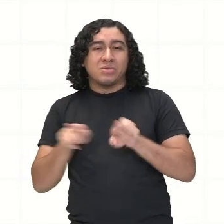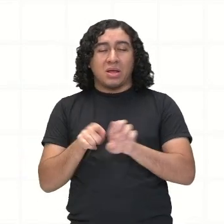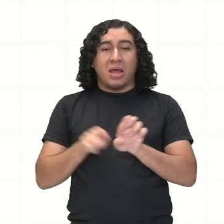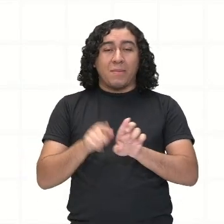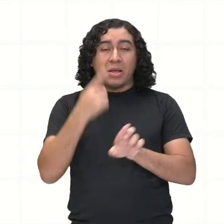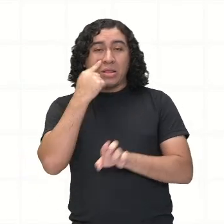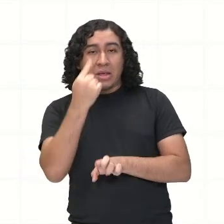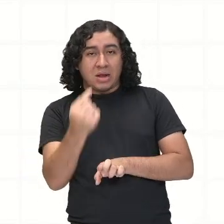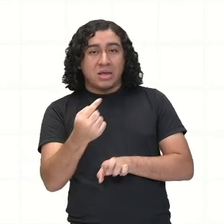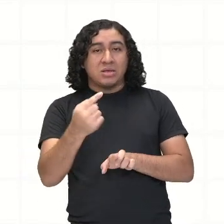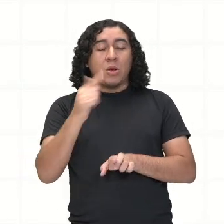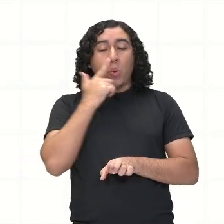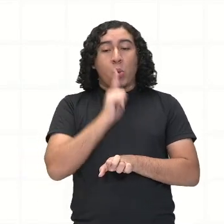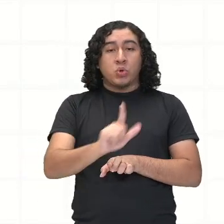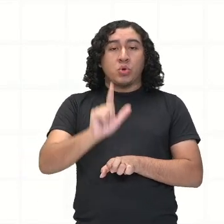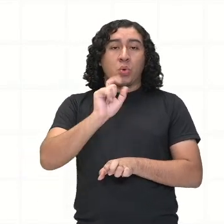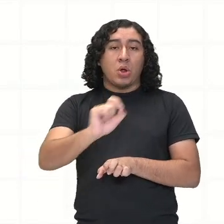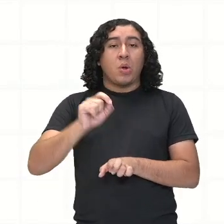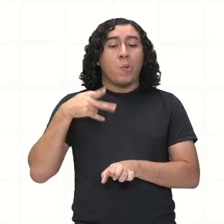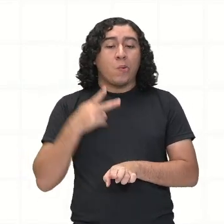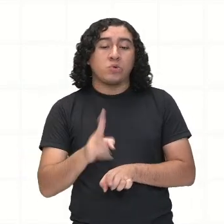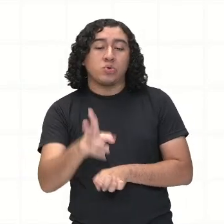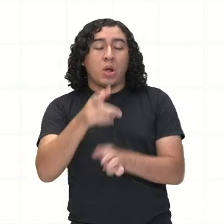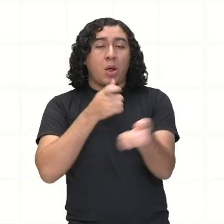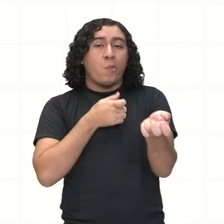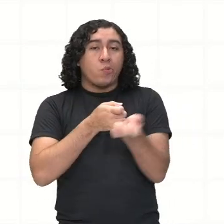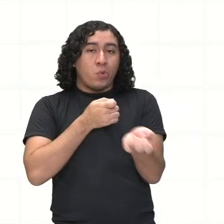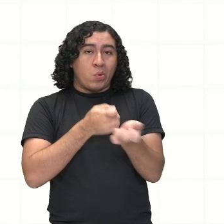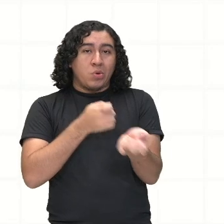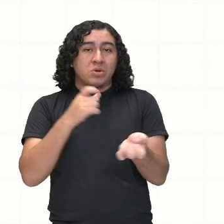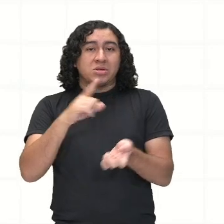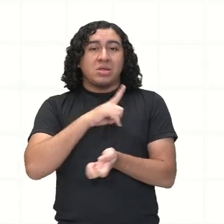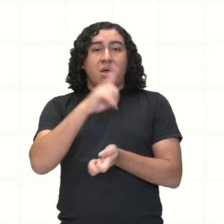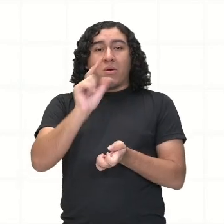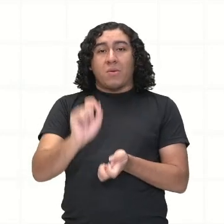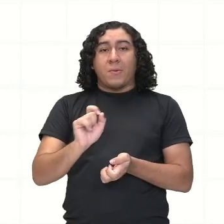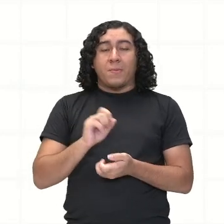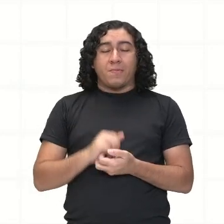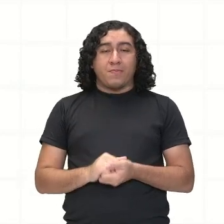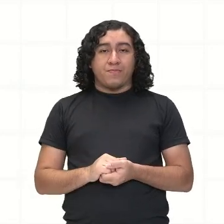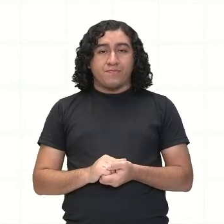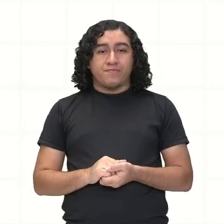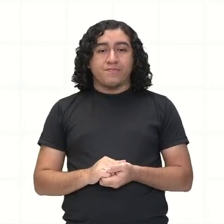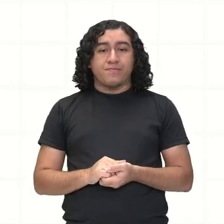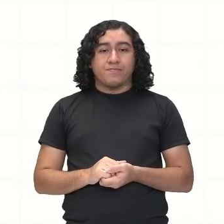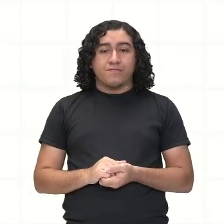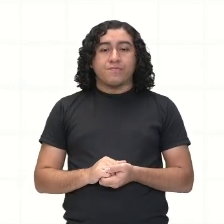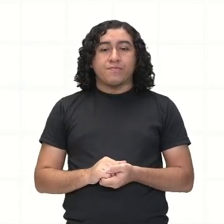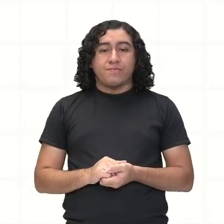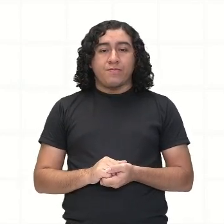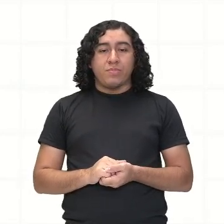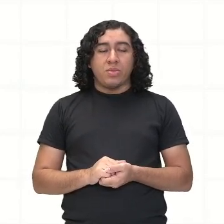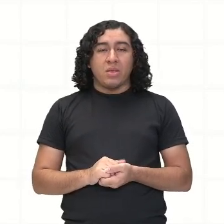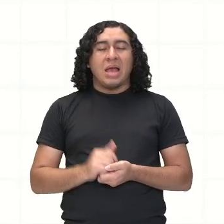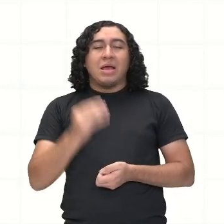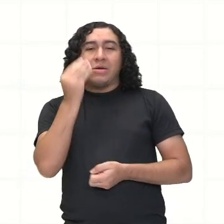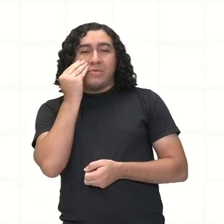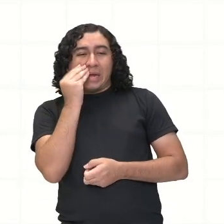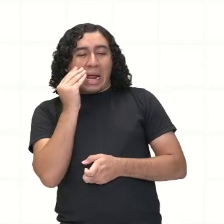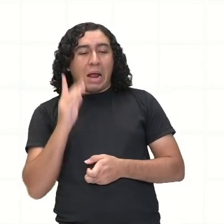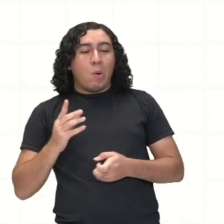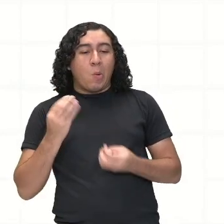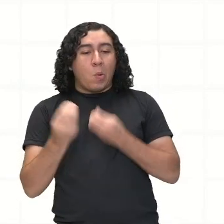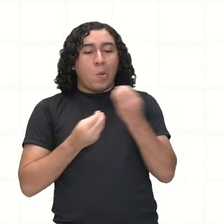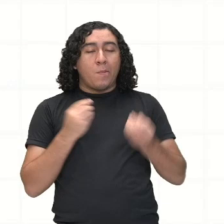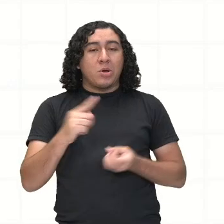astúcia de conseguir se manter no poder, ele vai acabar ali se apropriando dos meios de produção